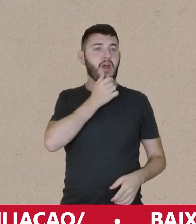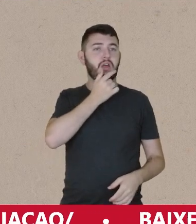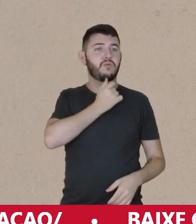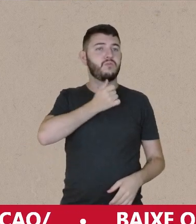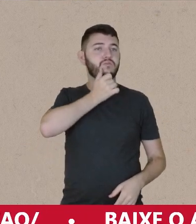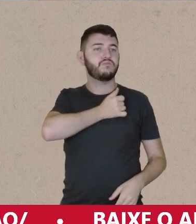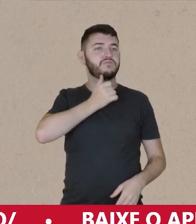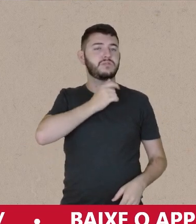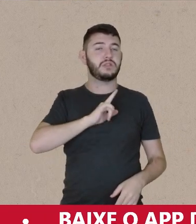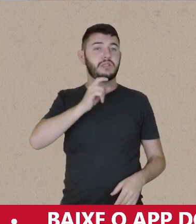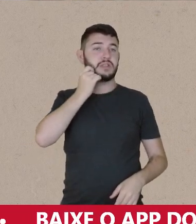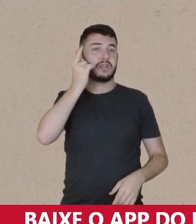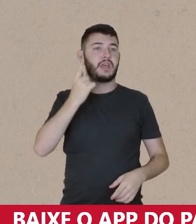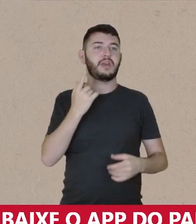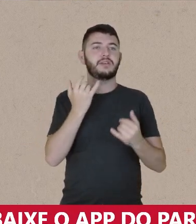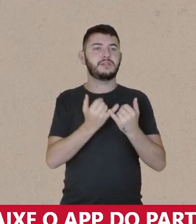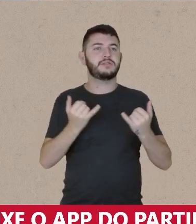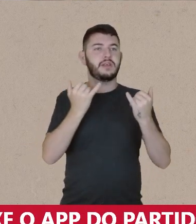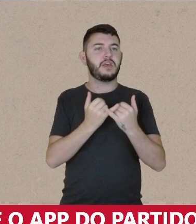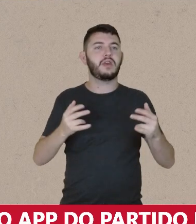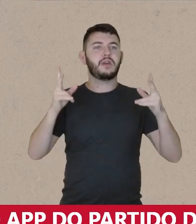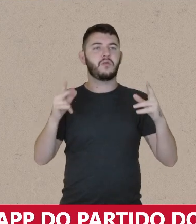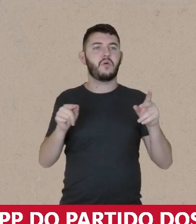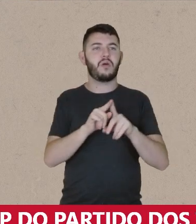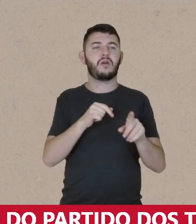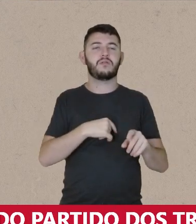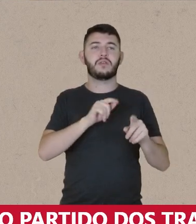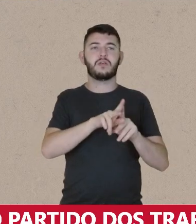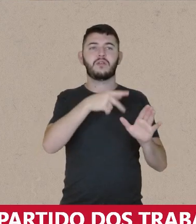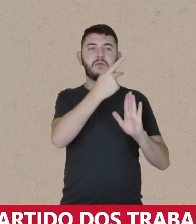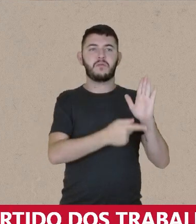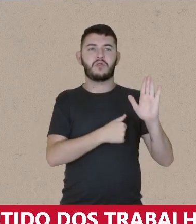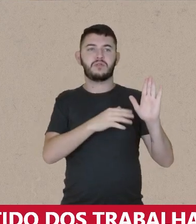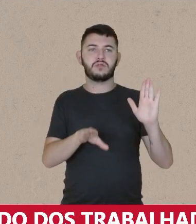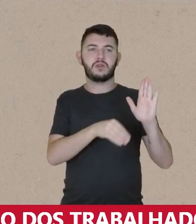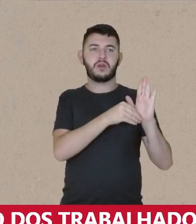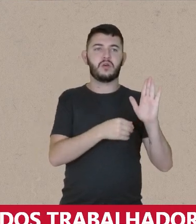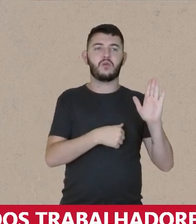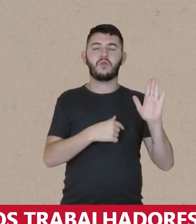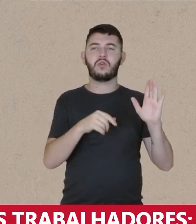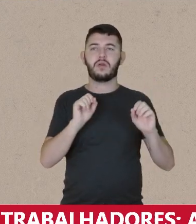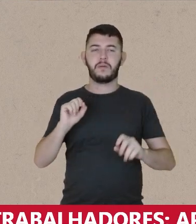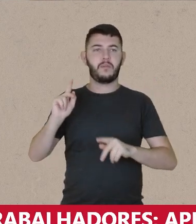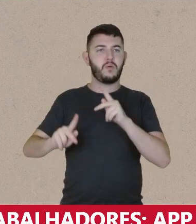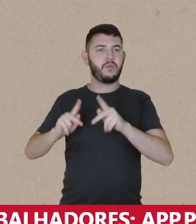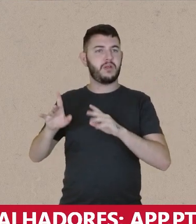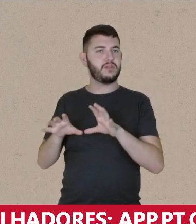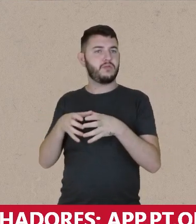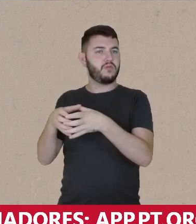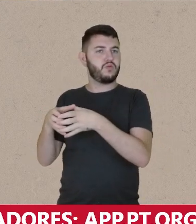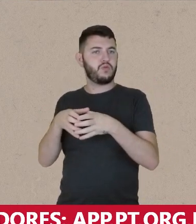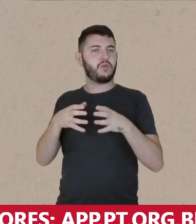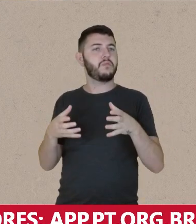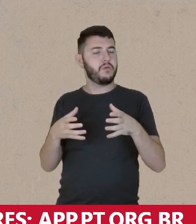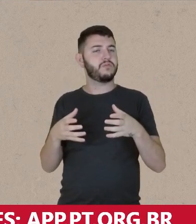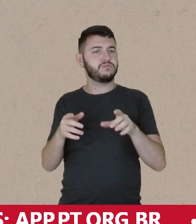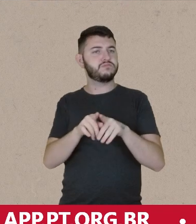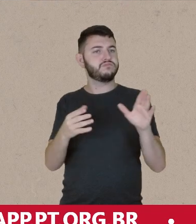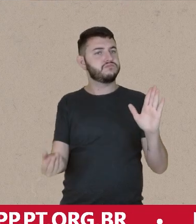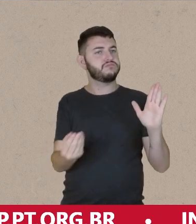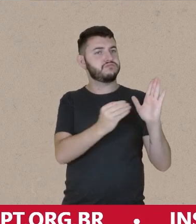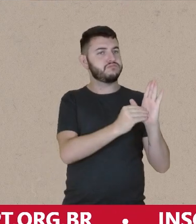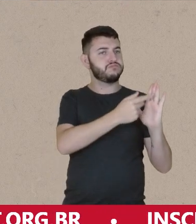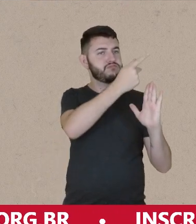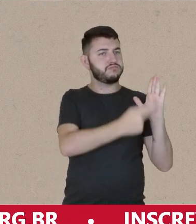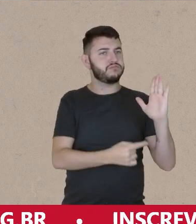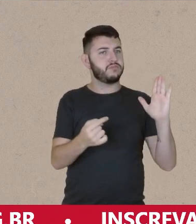semelhantes e incluíram outros segmentos da população, e debatemos durante quase 3 anos sobre